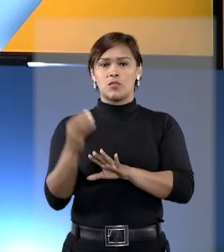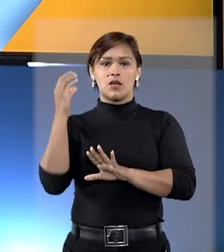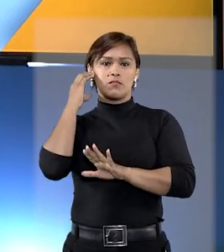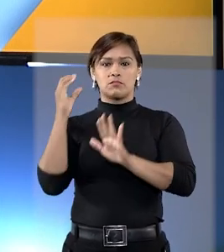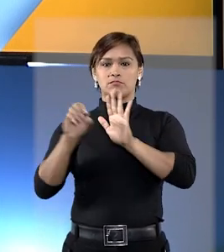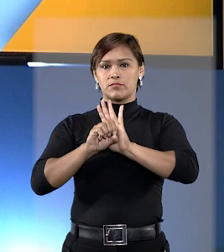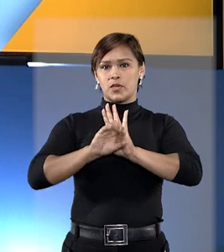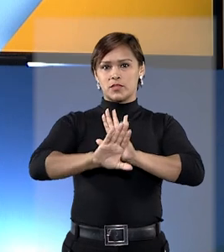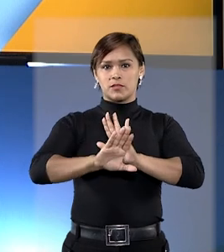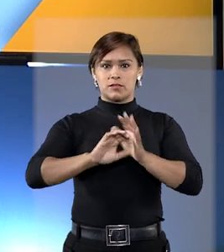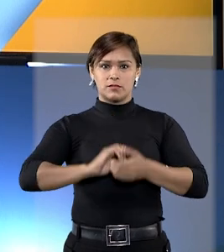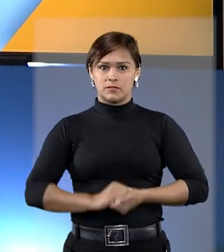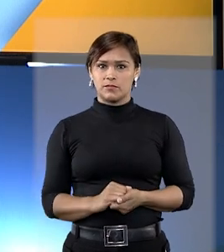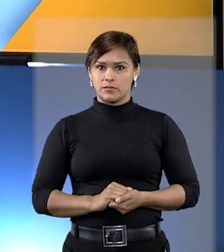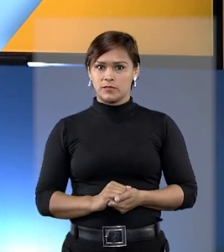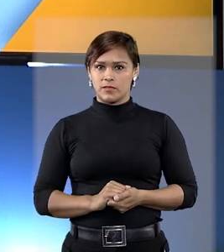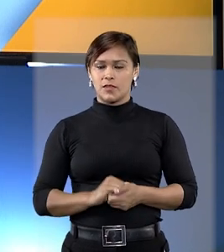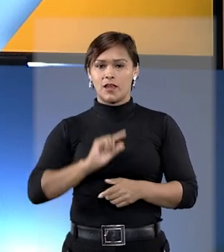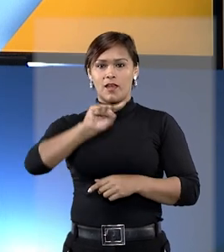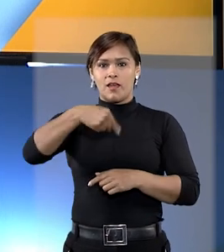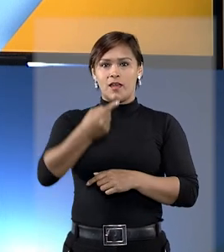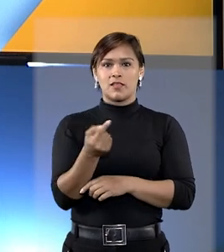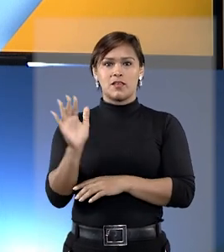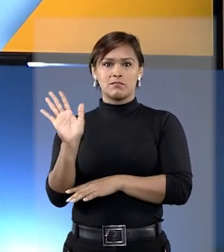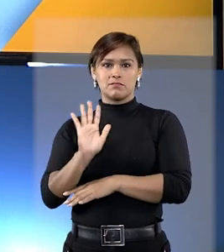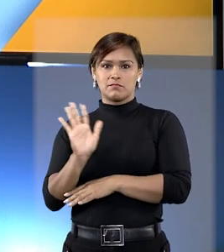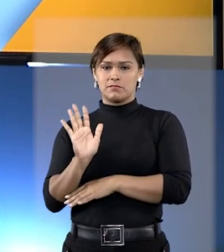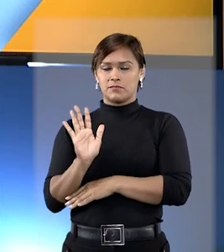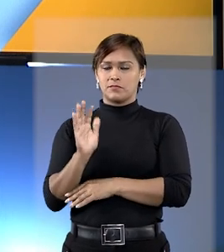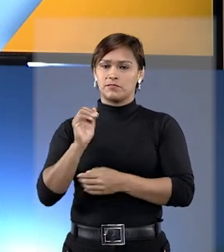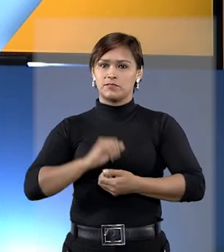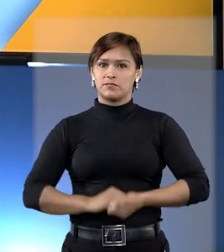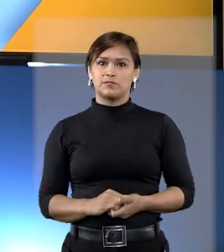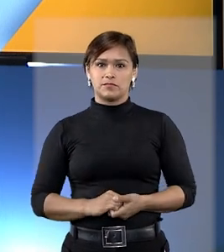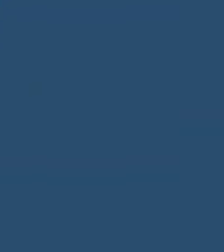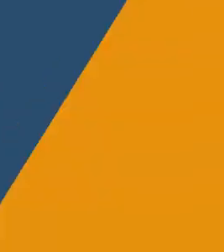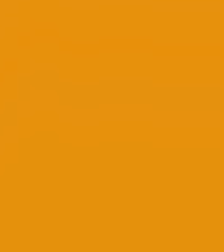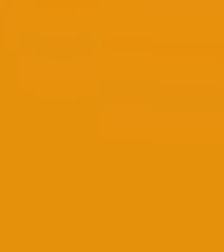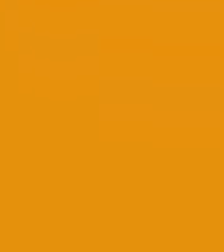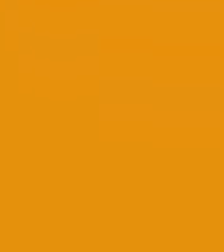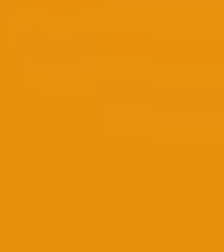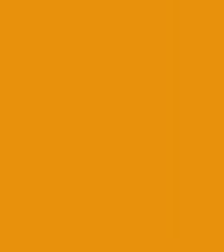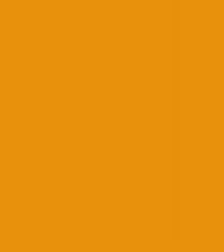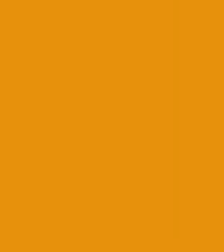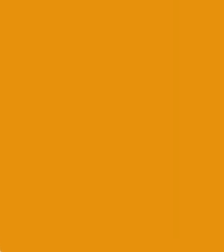e nas plataformas de podcast. Até a próxima semana. Tchau, tchau!